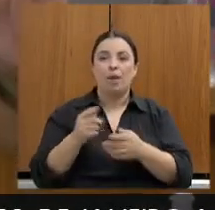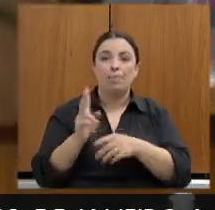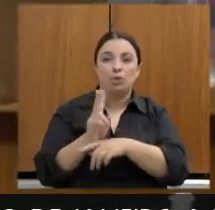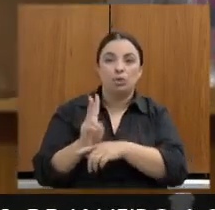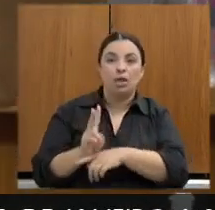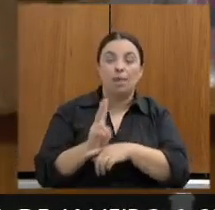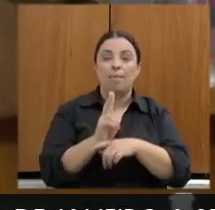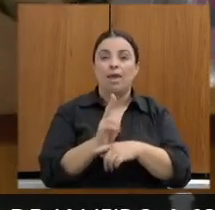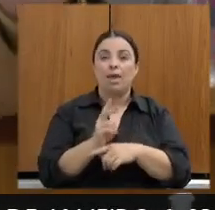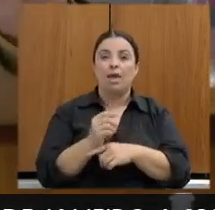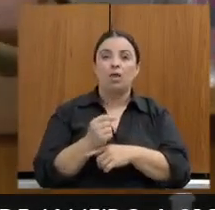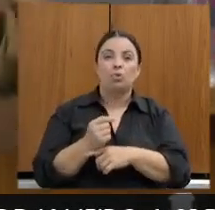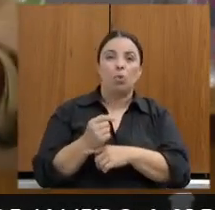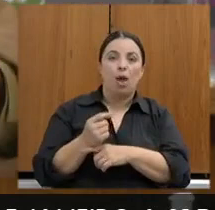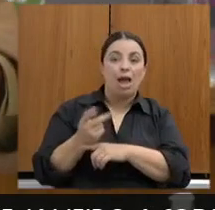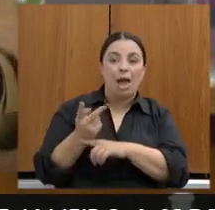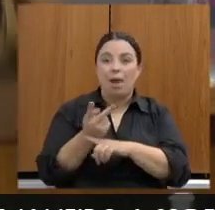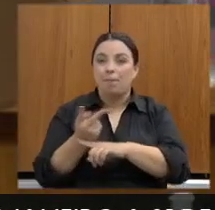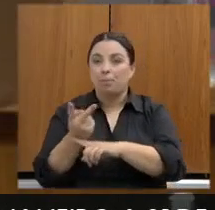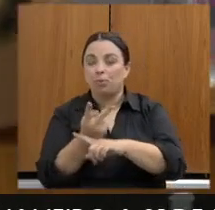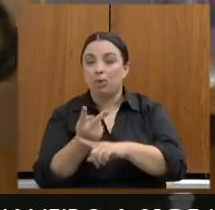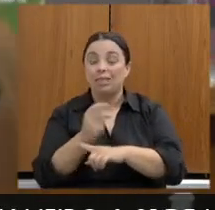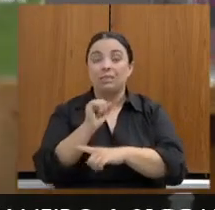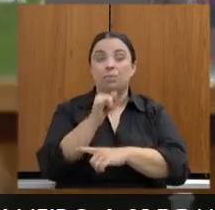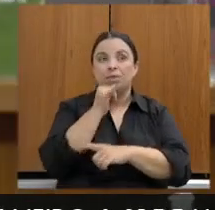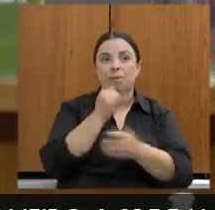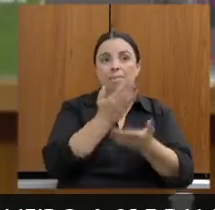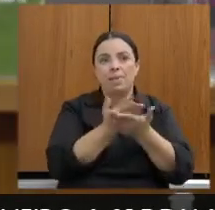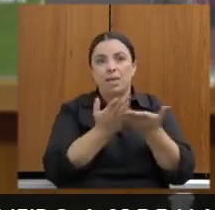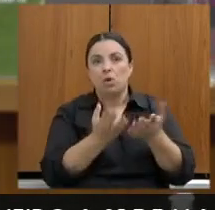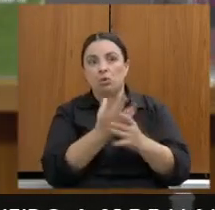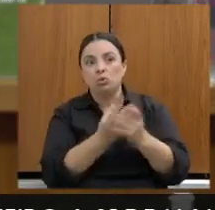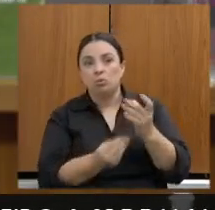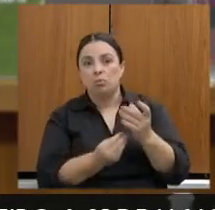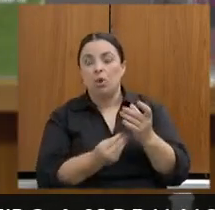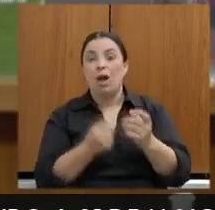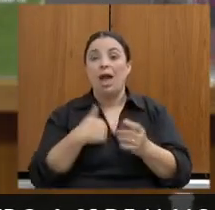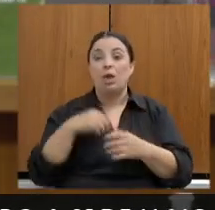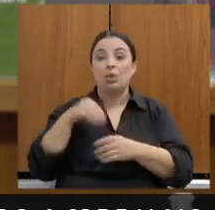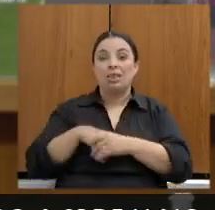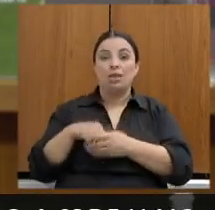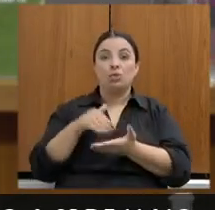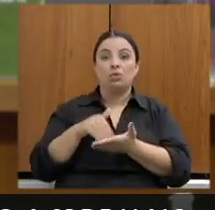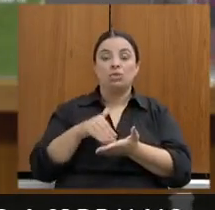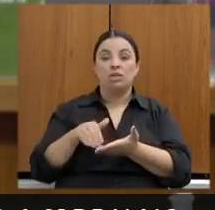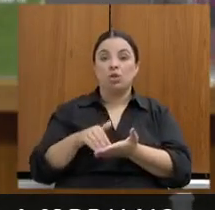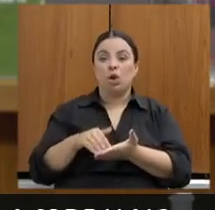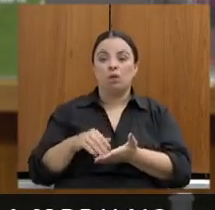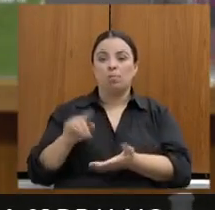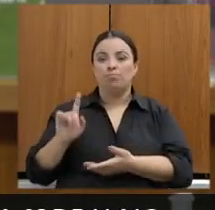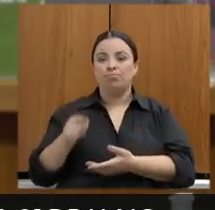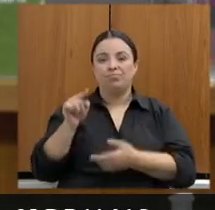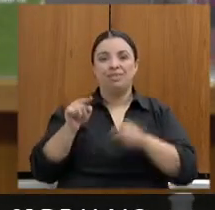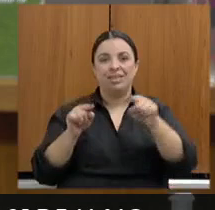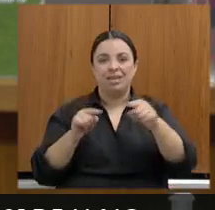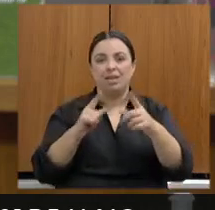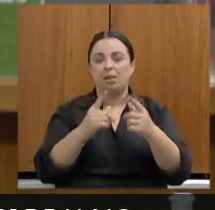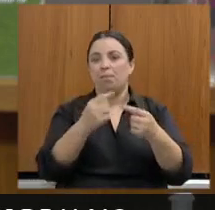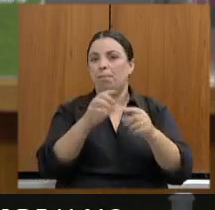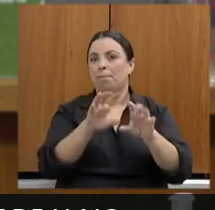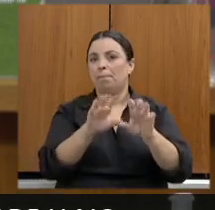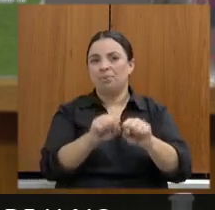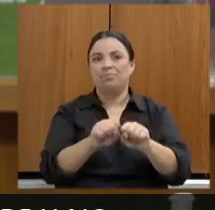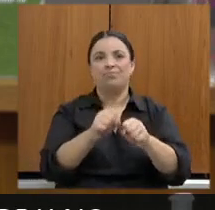identificando ele eu consigo né do de dentro do escritório da um enter lá e ele deixa de funcionar Então assim